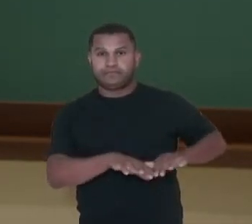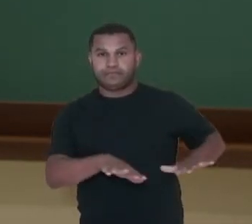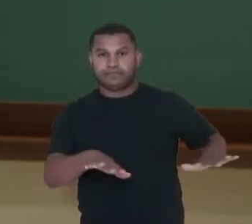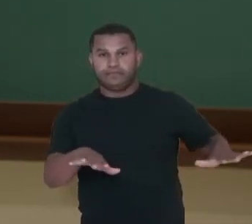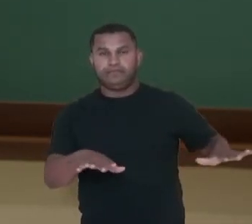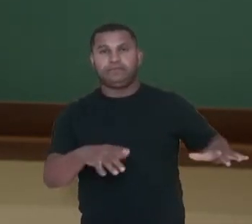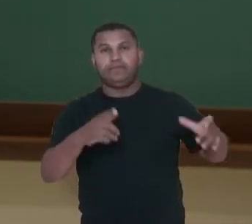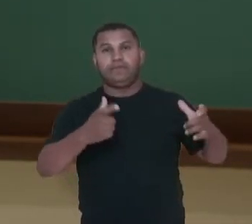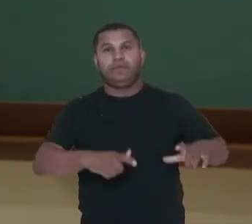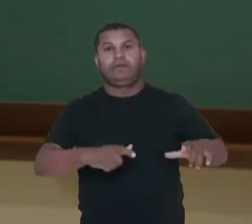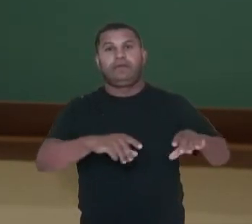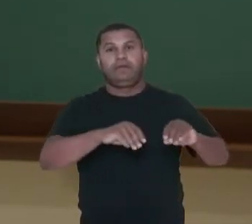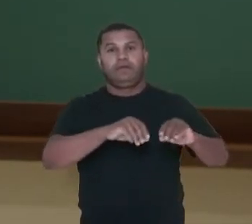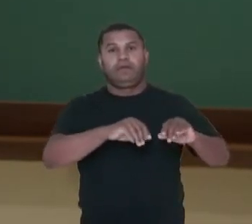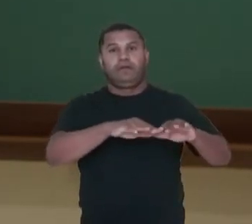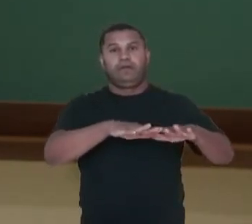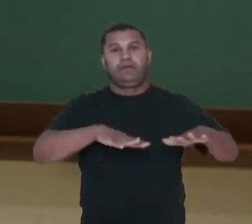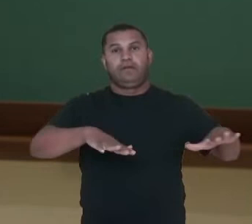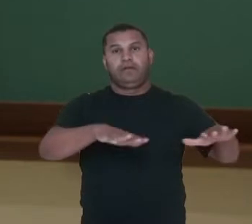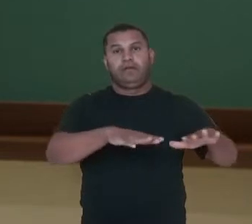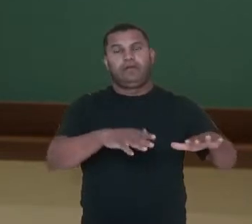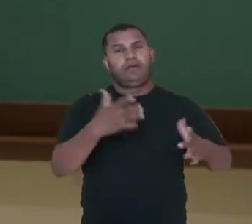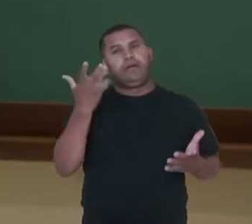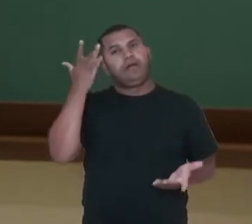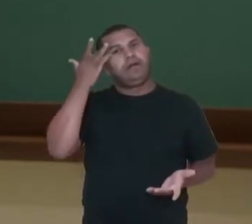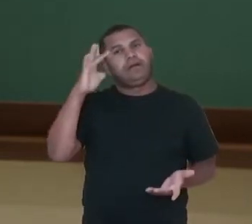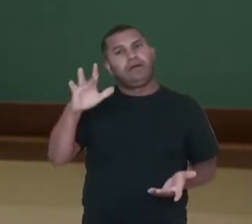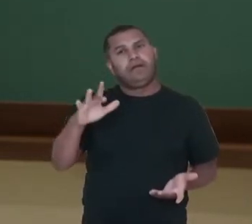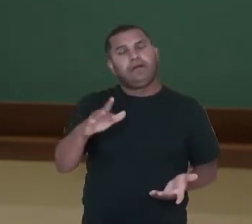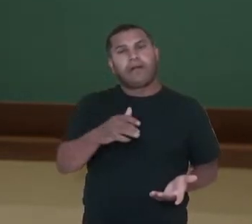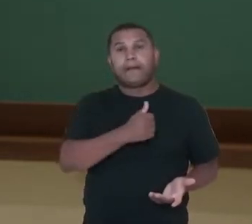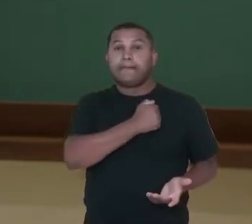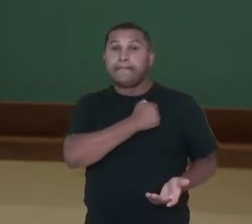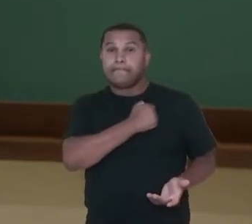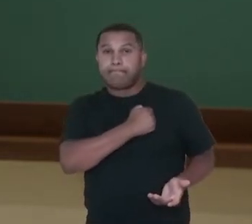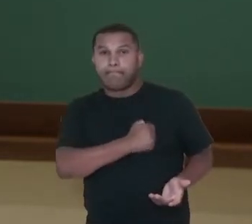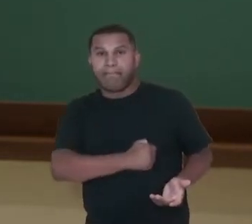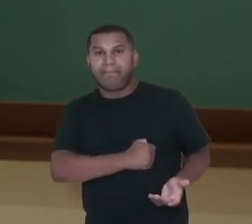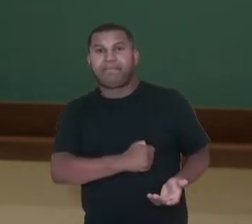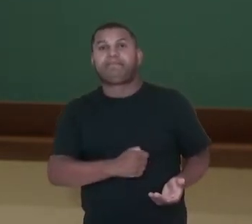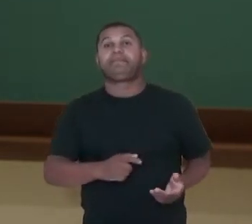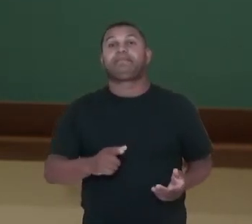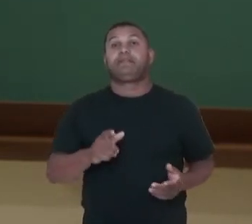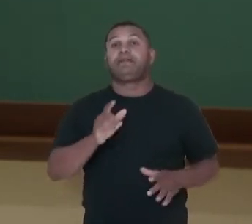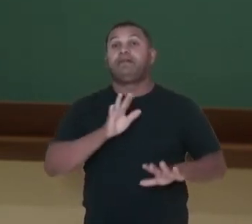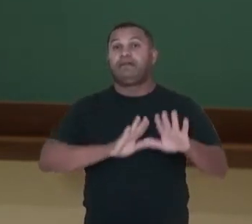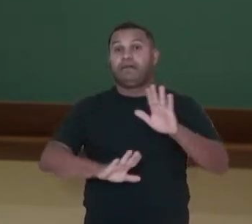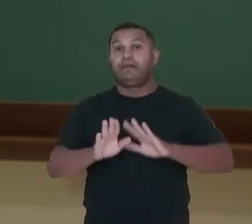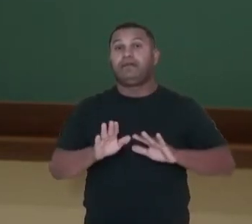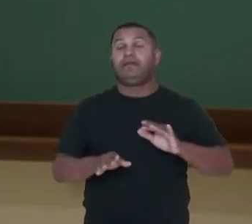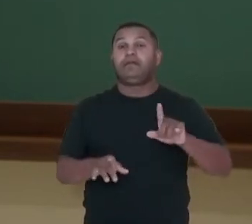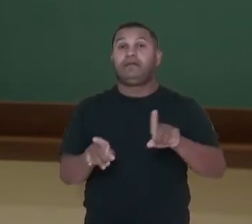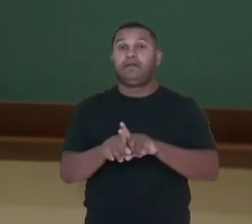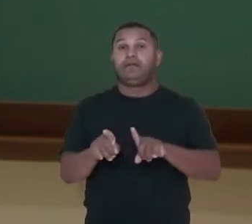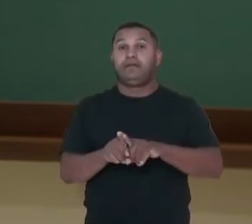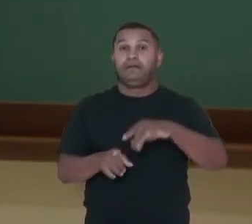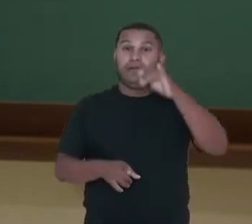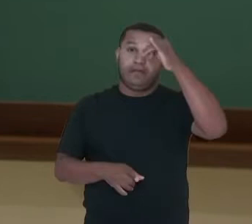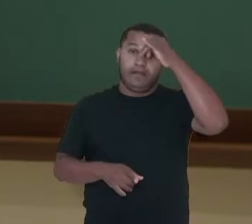solo. Certamente ela não vai estar sabendo disso, né? Por isso a importância também do saneamento básico, né?